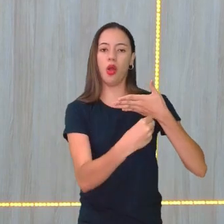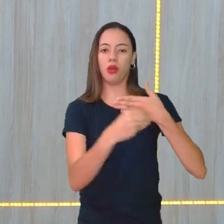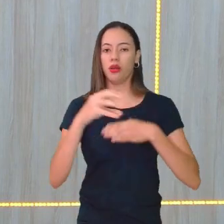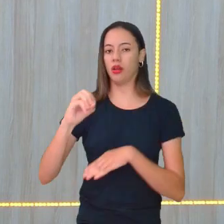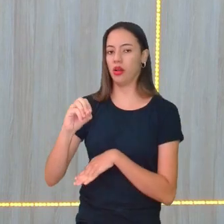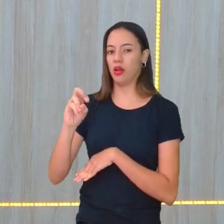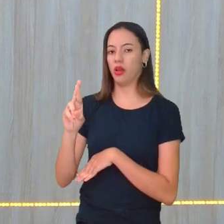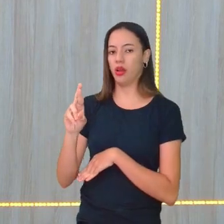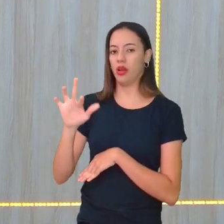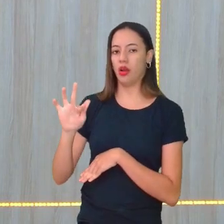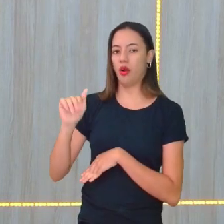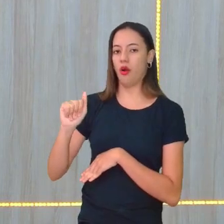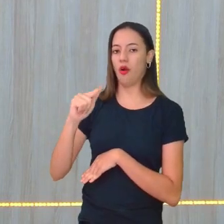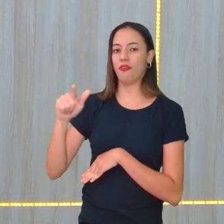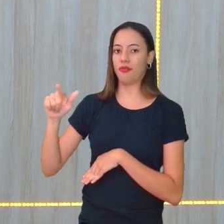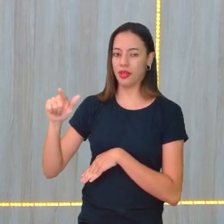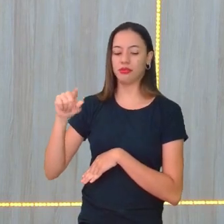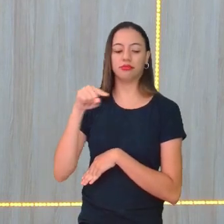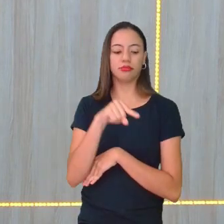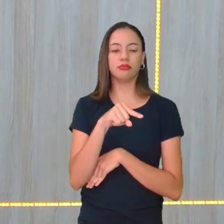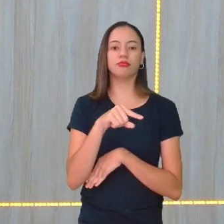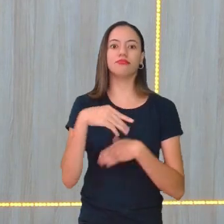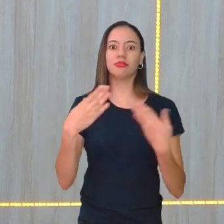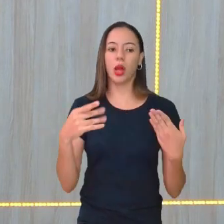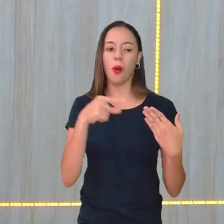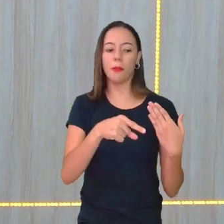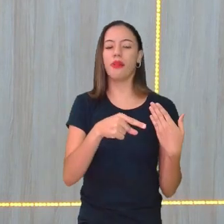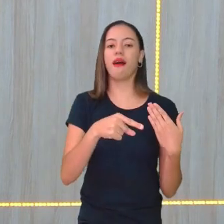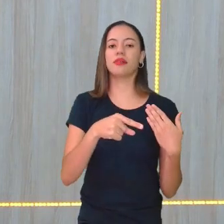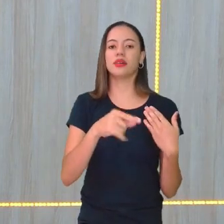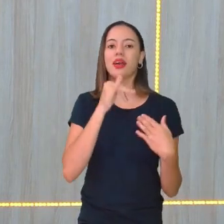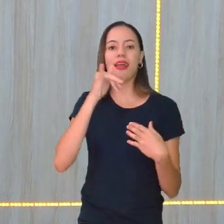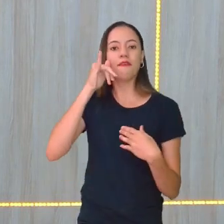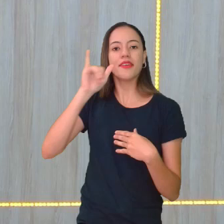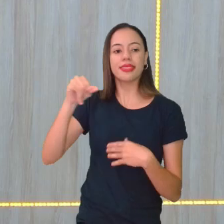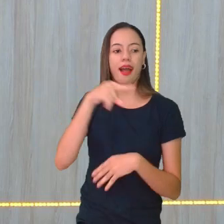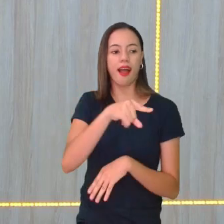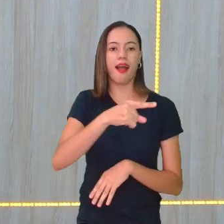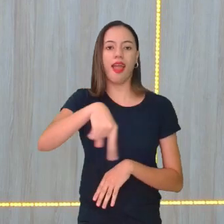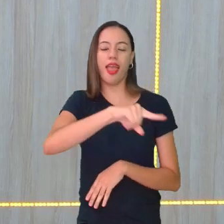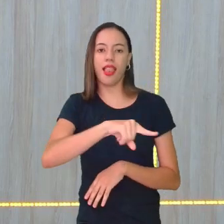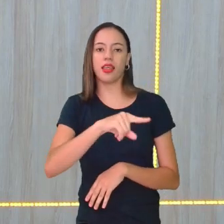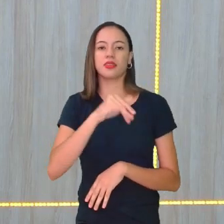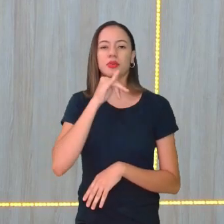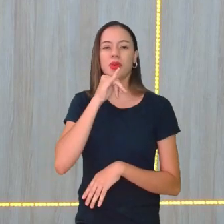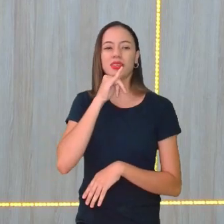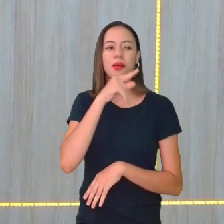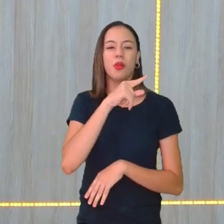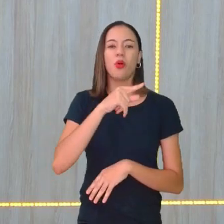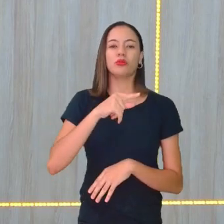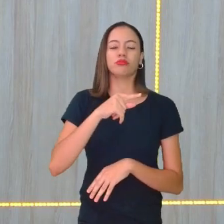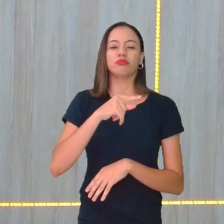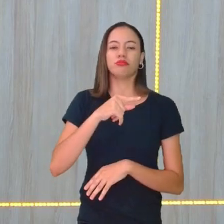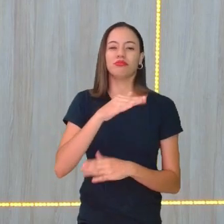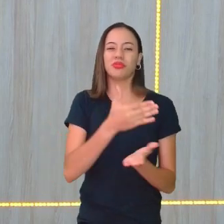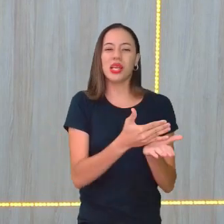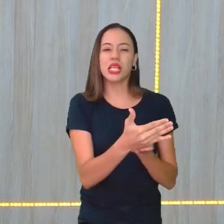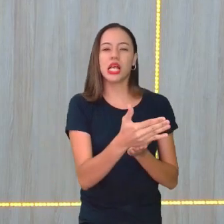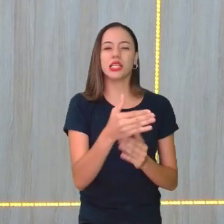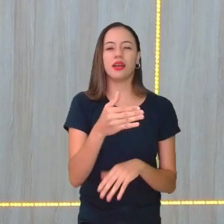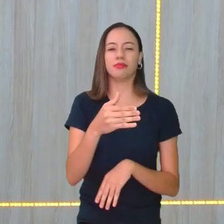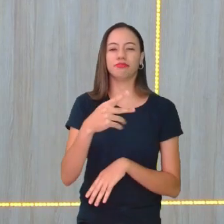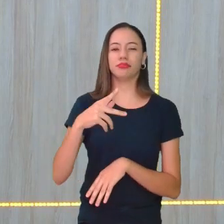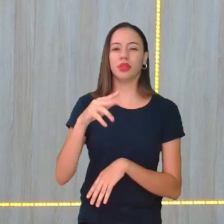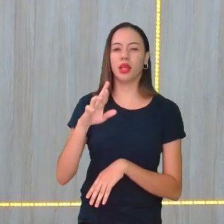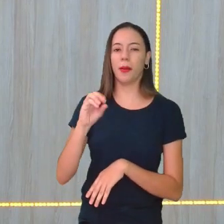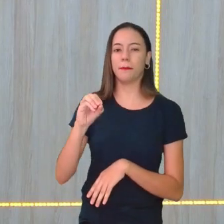para impedir que elas entrassem na prostituição, ele dá esse dote, né, para elas, para que elas pudessem a partir